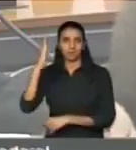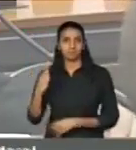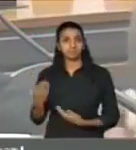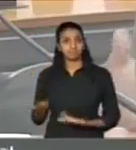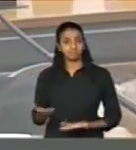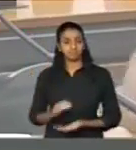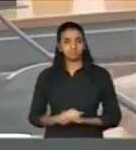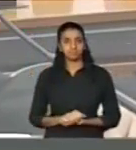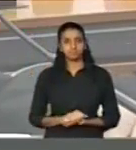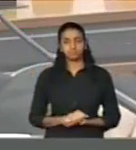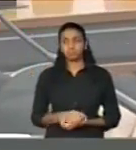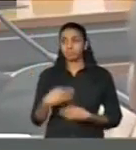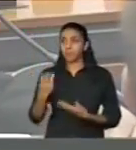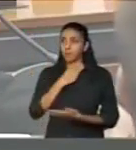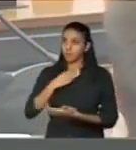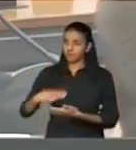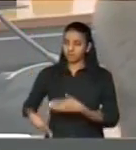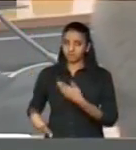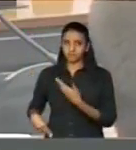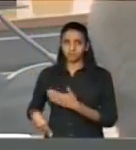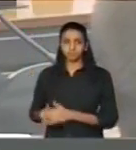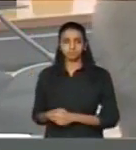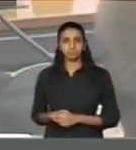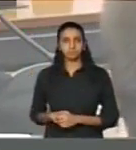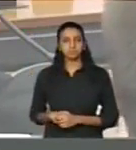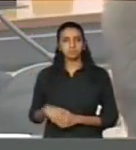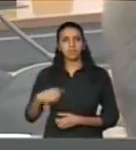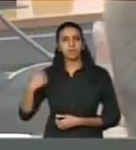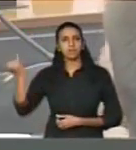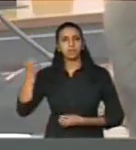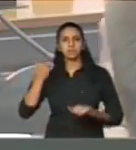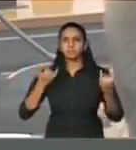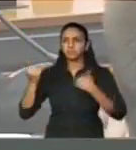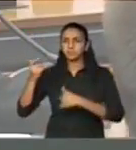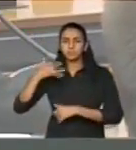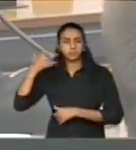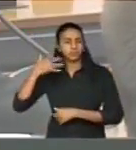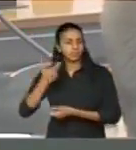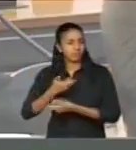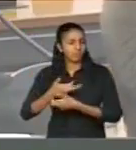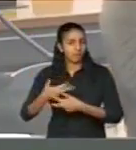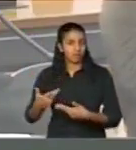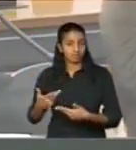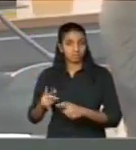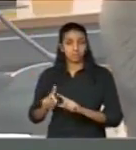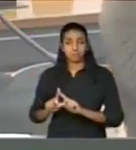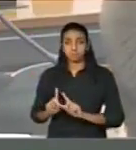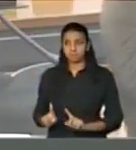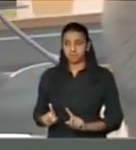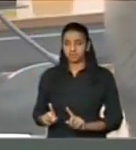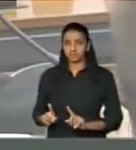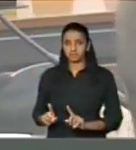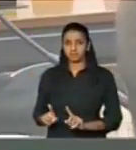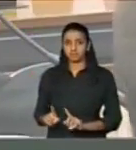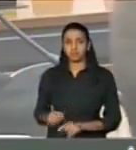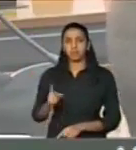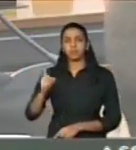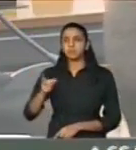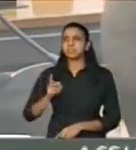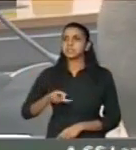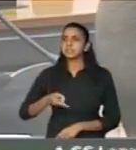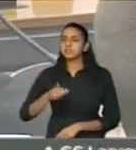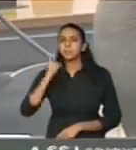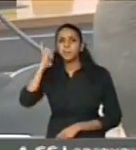Ministro, eu ouvi aqui tantos discursos, mas já que Vossa Excelência tanto se preocupou com a